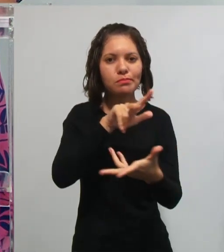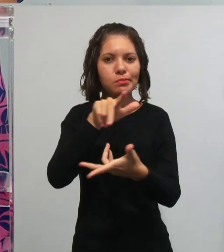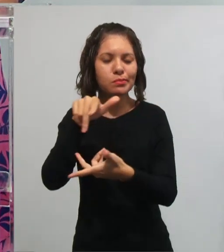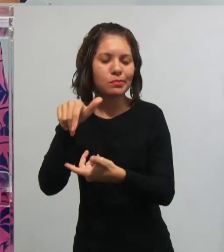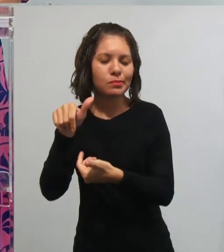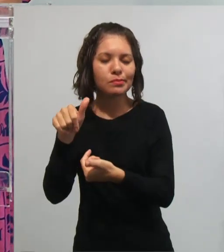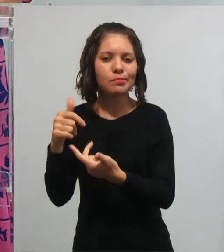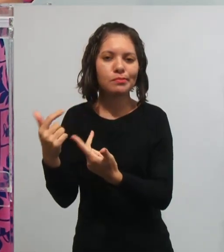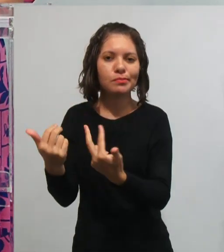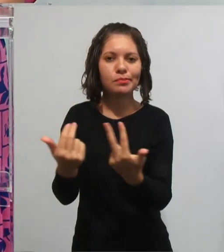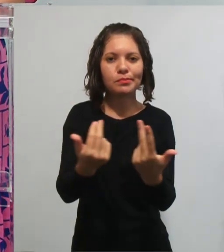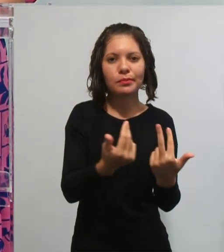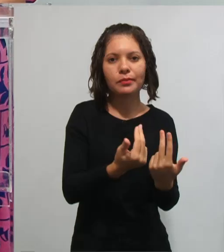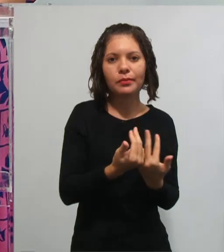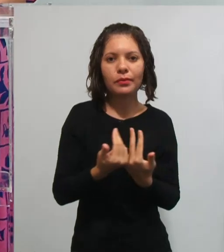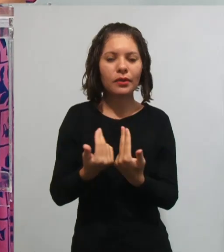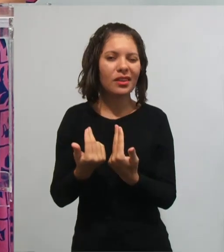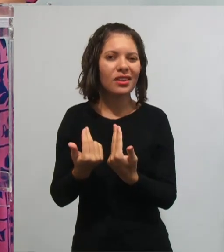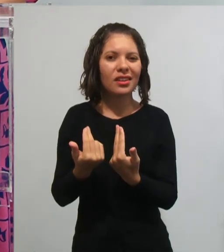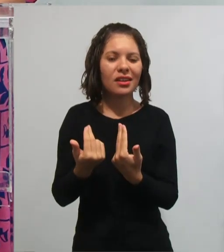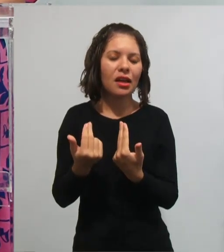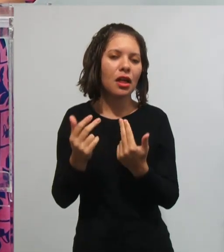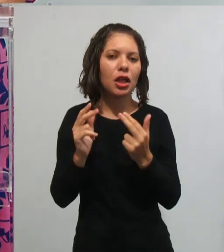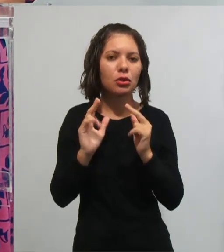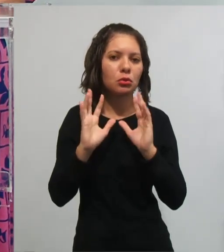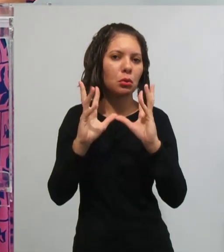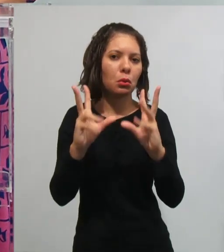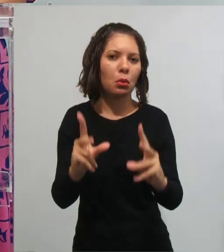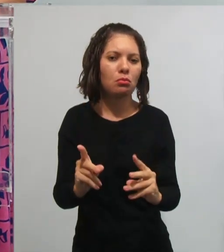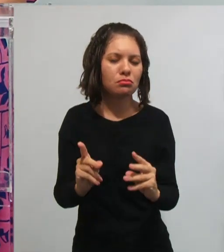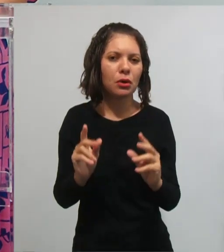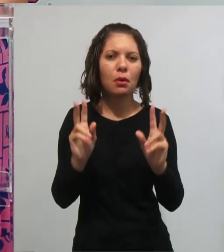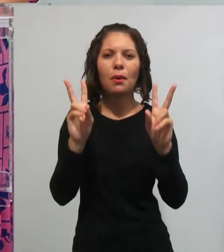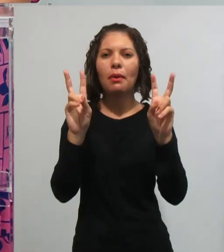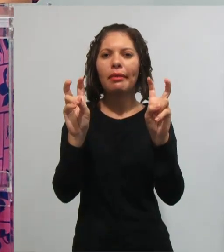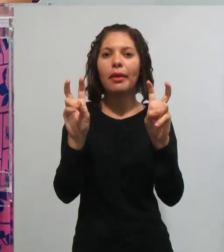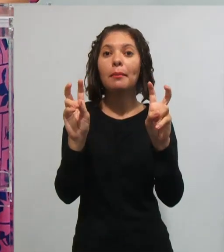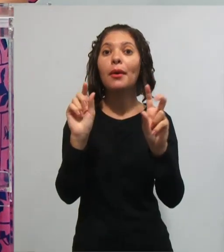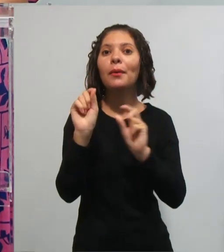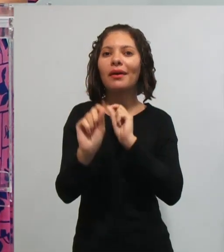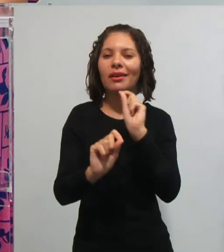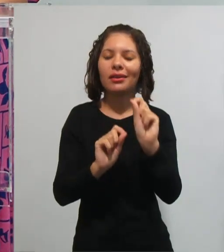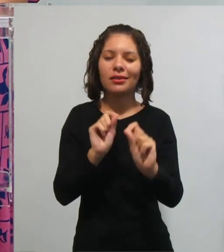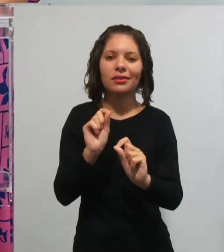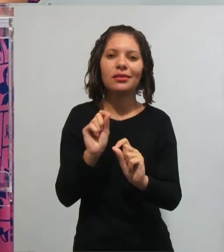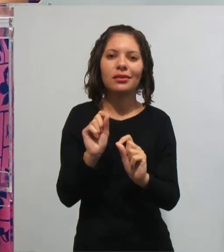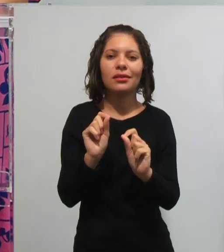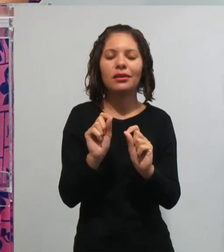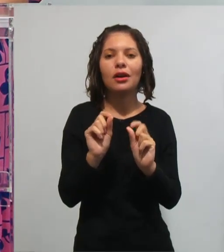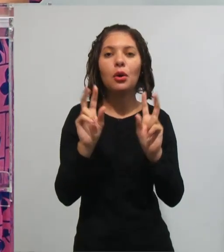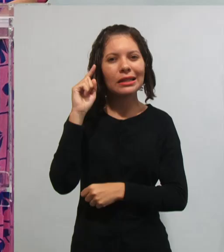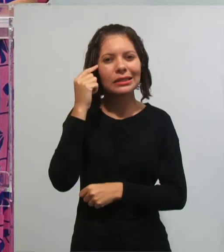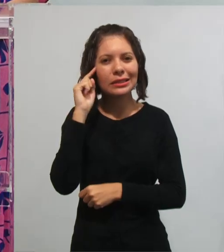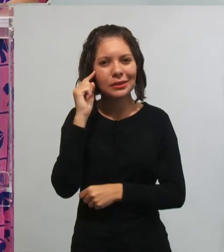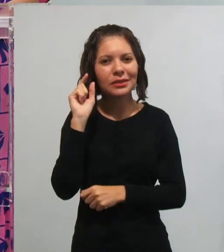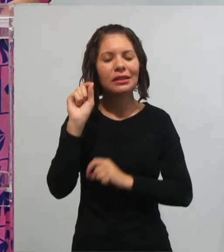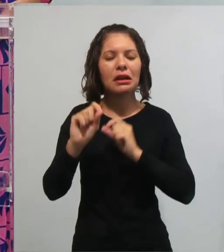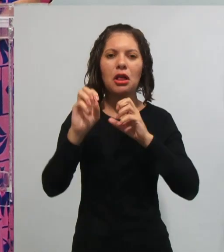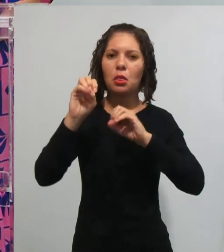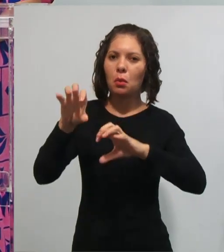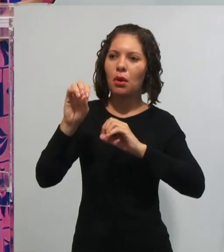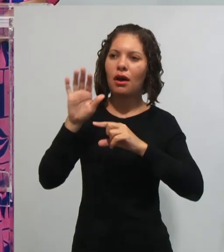é importante a gente observar que a base, né, iniciou-se por aí, por essa pedagogia tradicional, mas